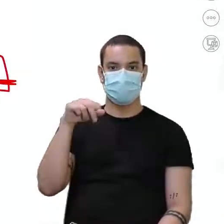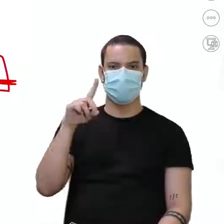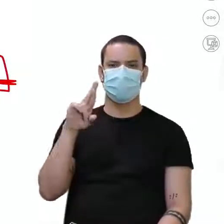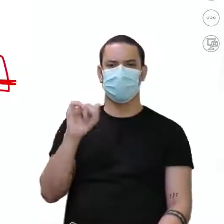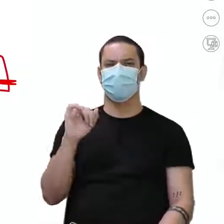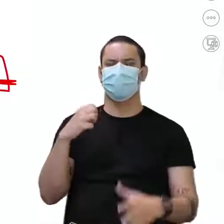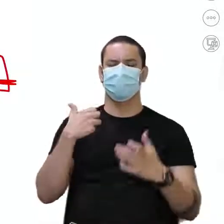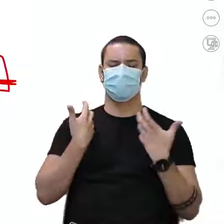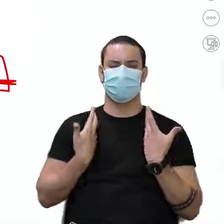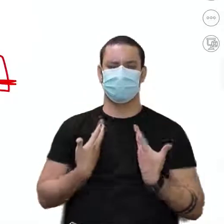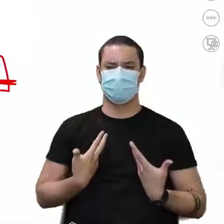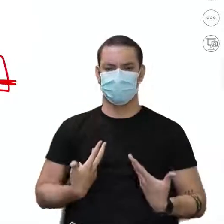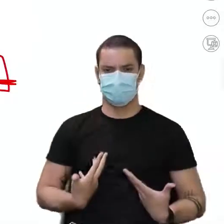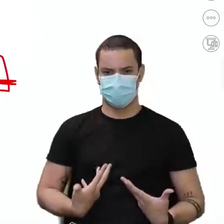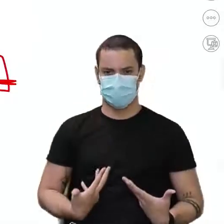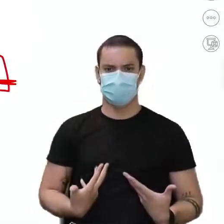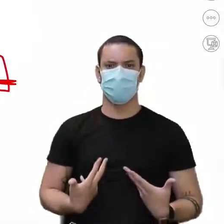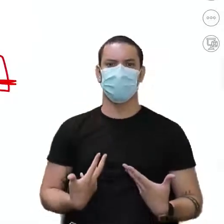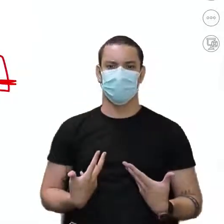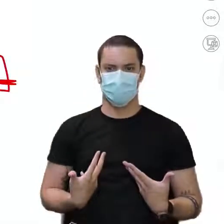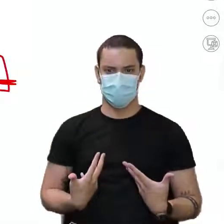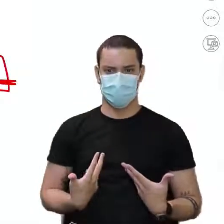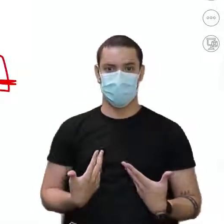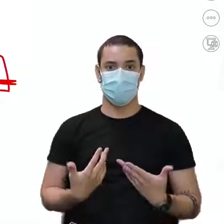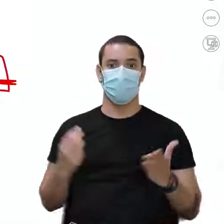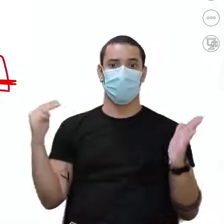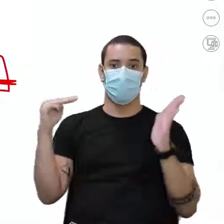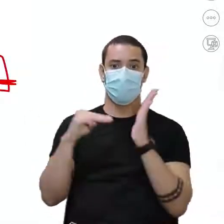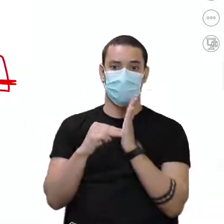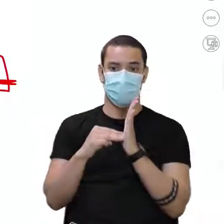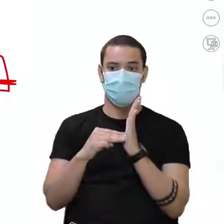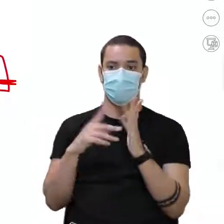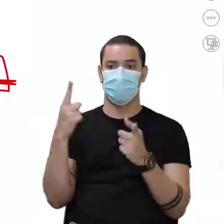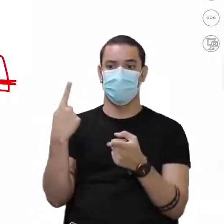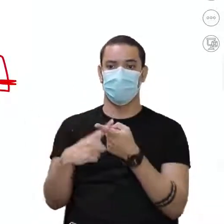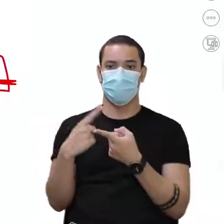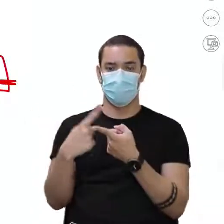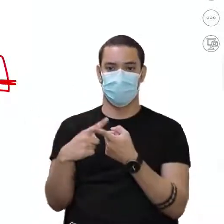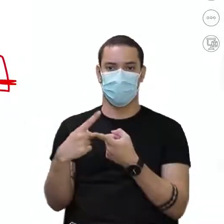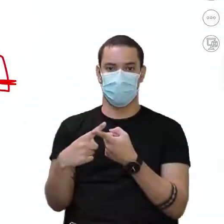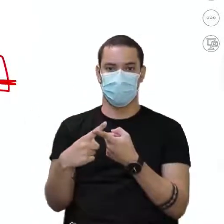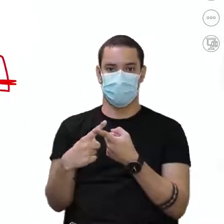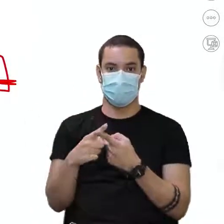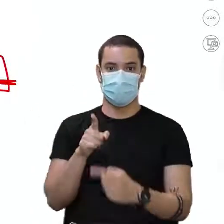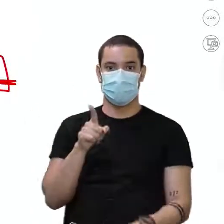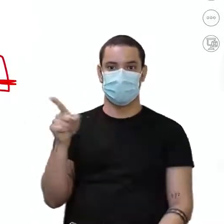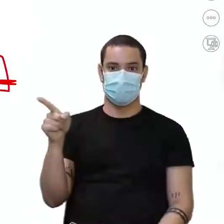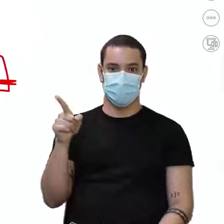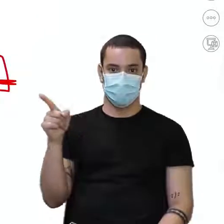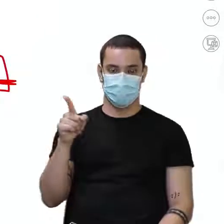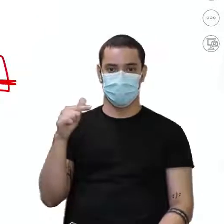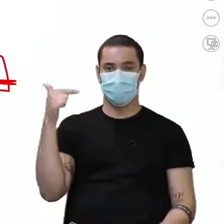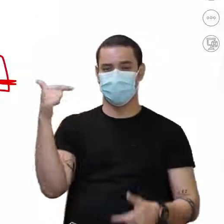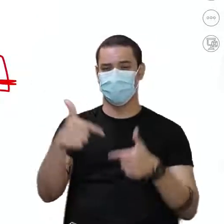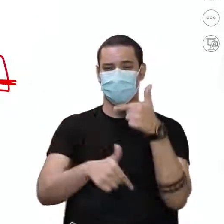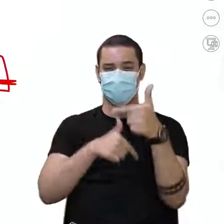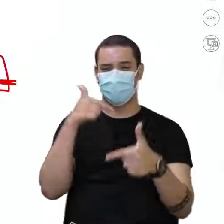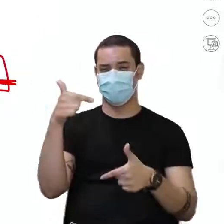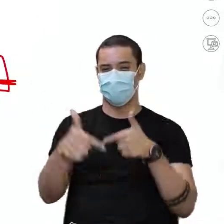muito cansada. Eu vejo isso agora. E o motivo do cansaço dela é porque o quê? Ela anda